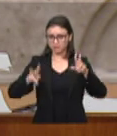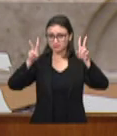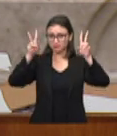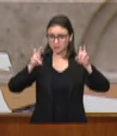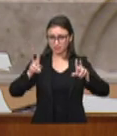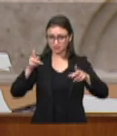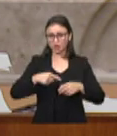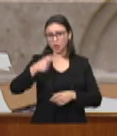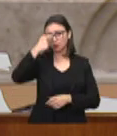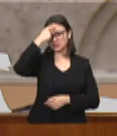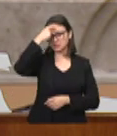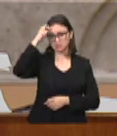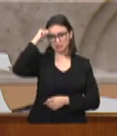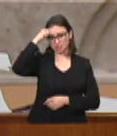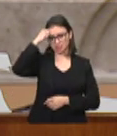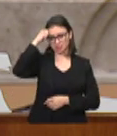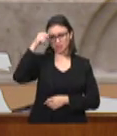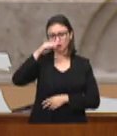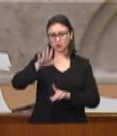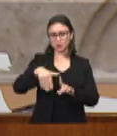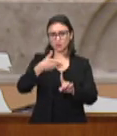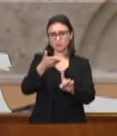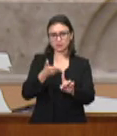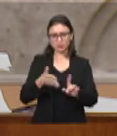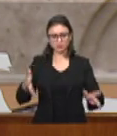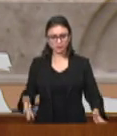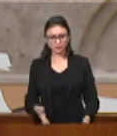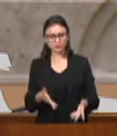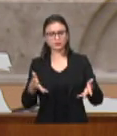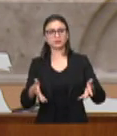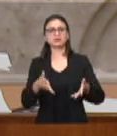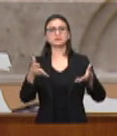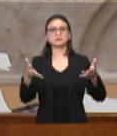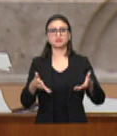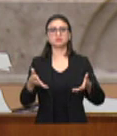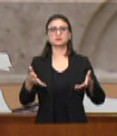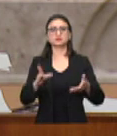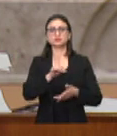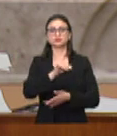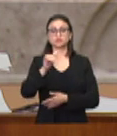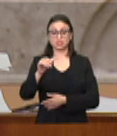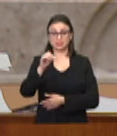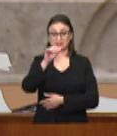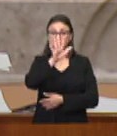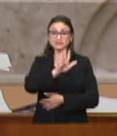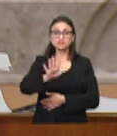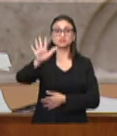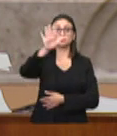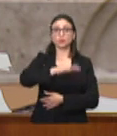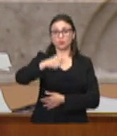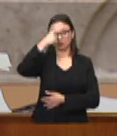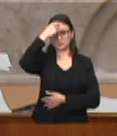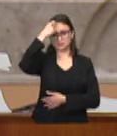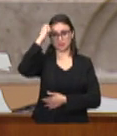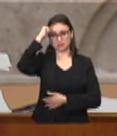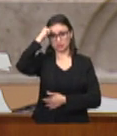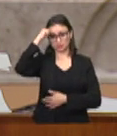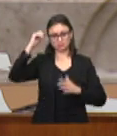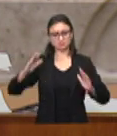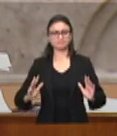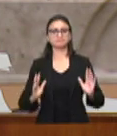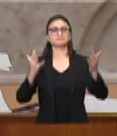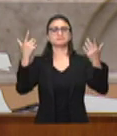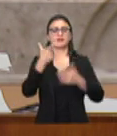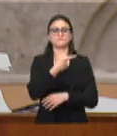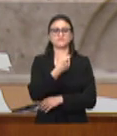negra, no âmbito das homenagens promovidas por ocasião do Dia Nacional da Consciência Negra, celebrado